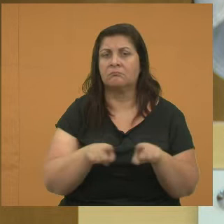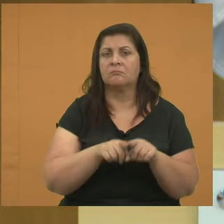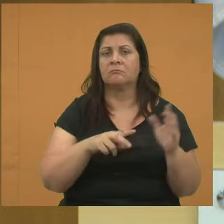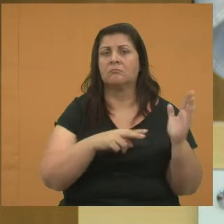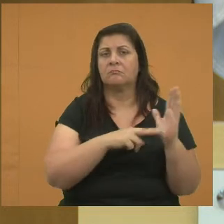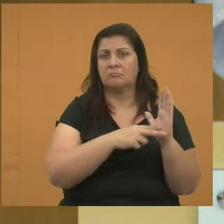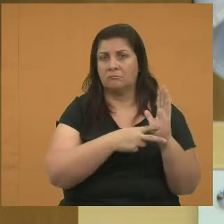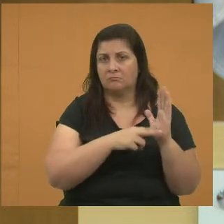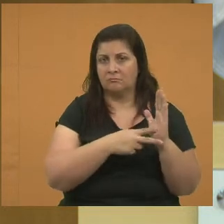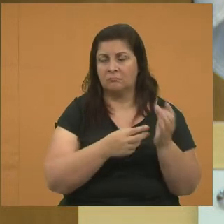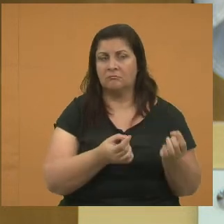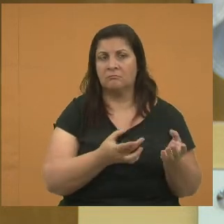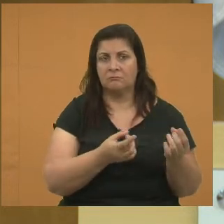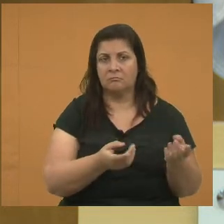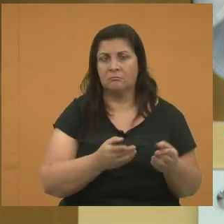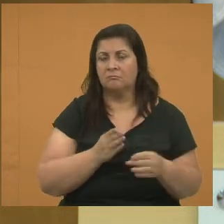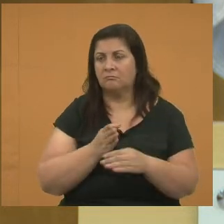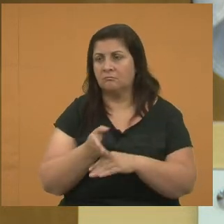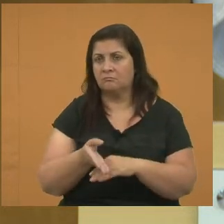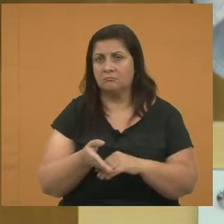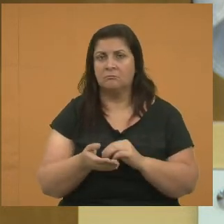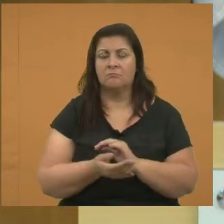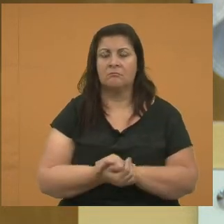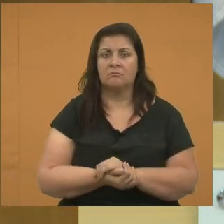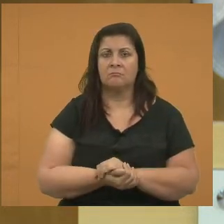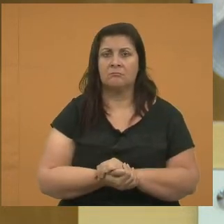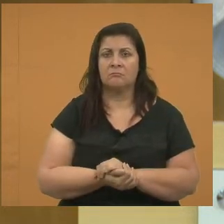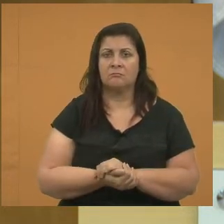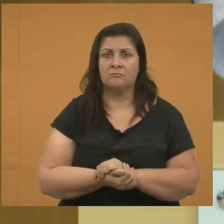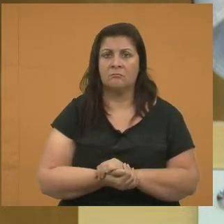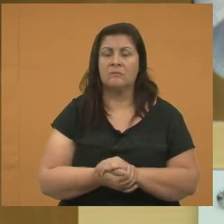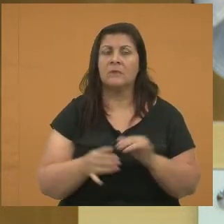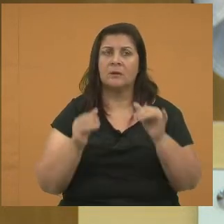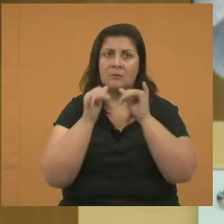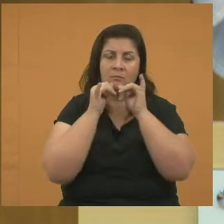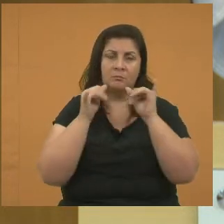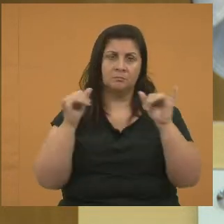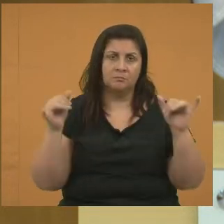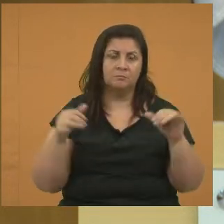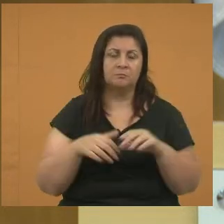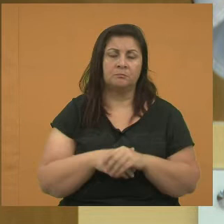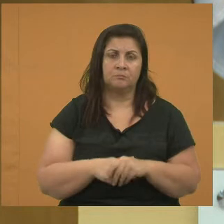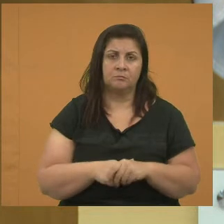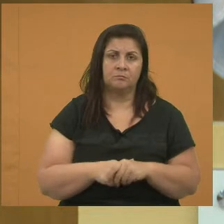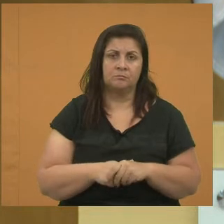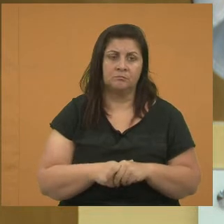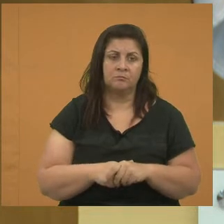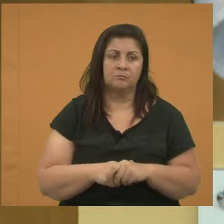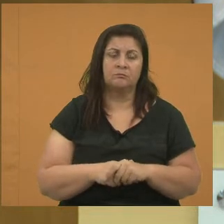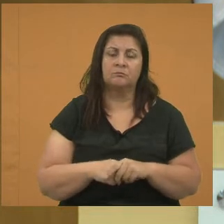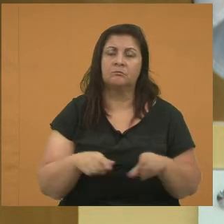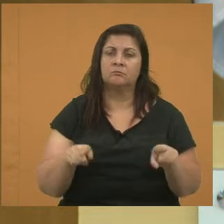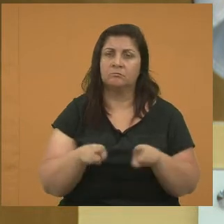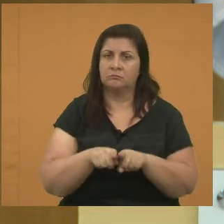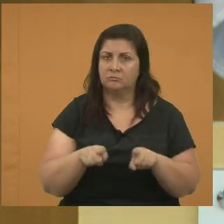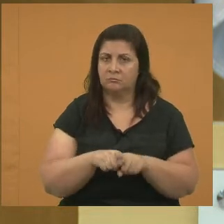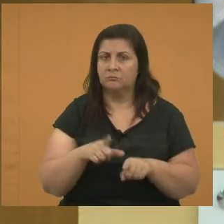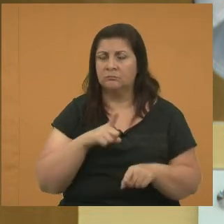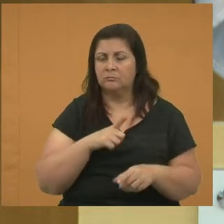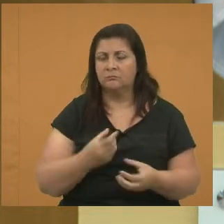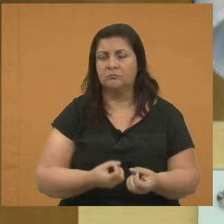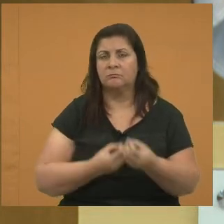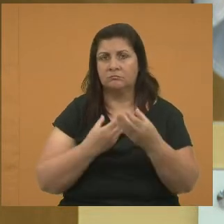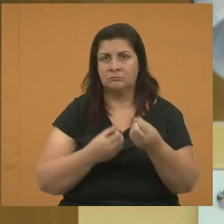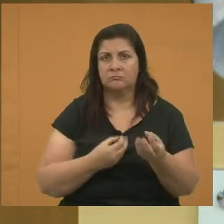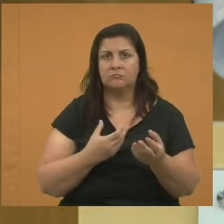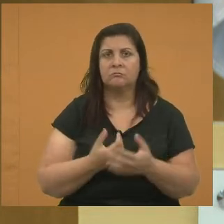também do Comércio estiveram presentes nessa divulgação, no caso, eles também têm essas informações, mas fica